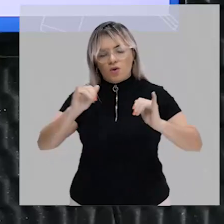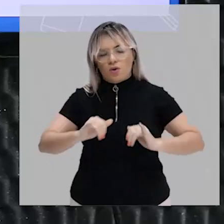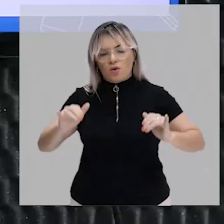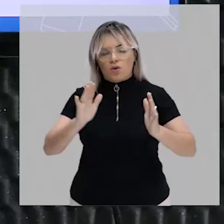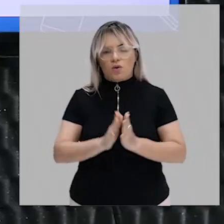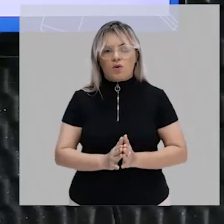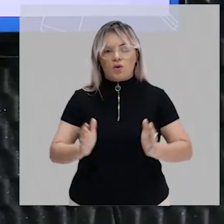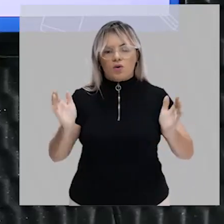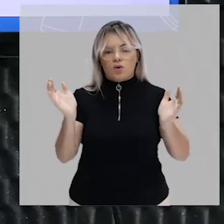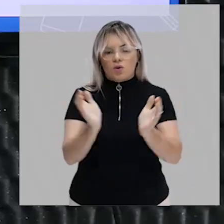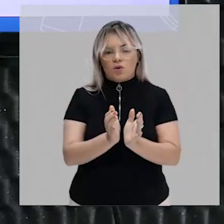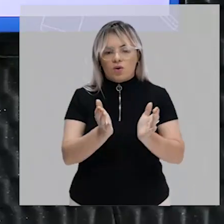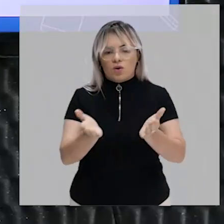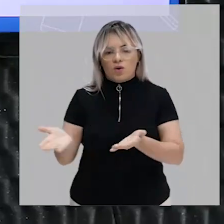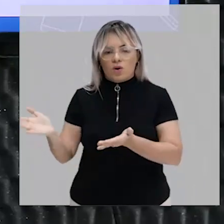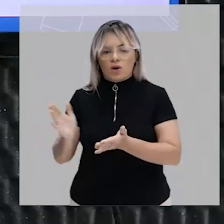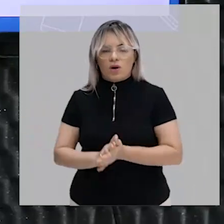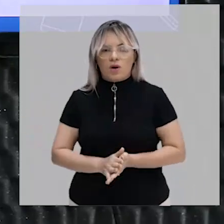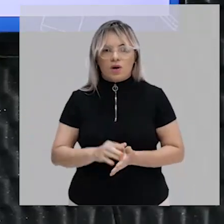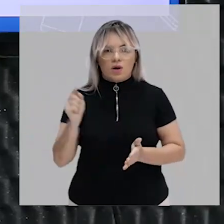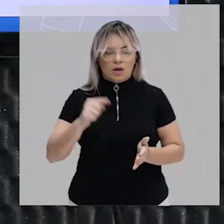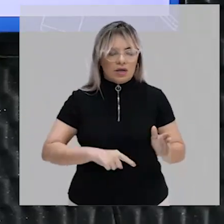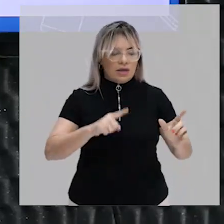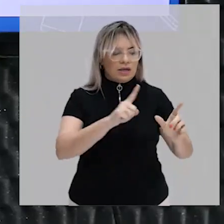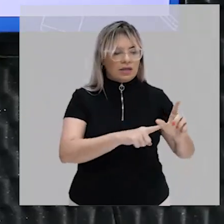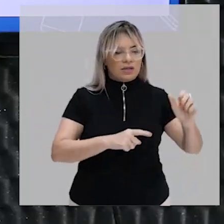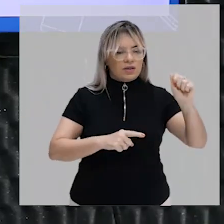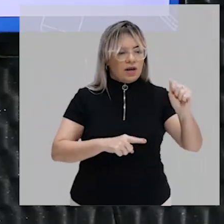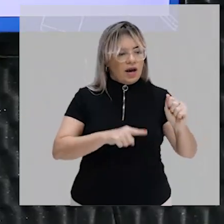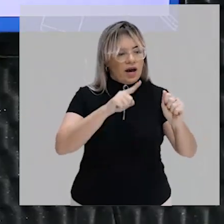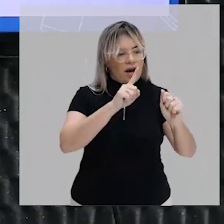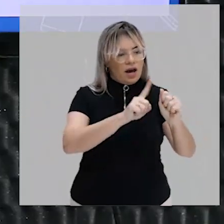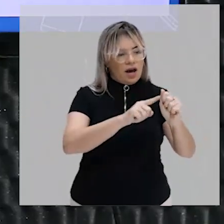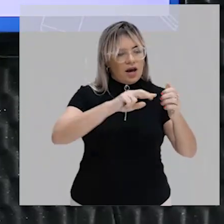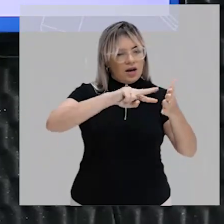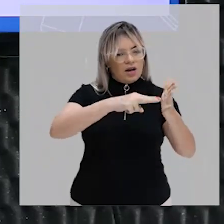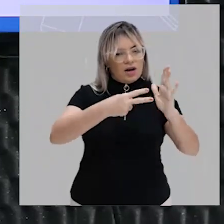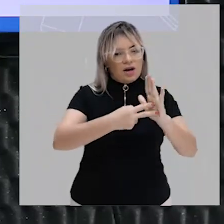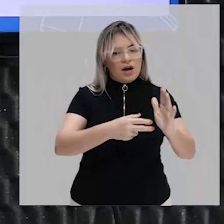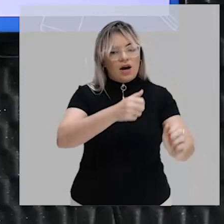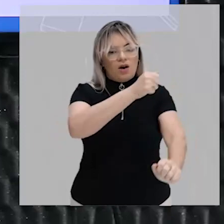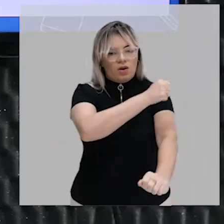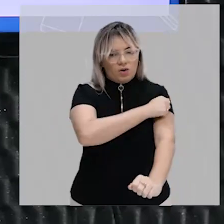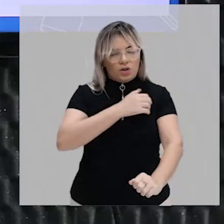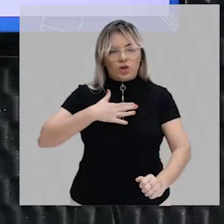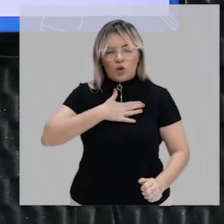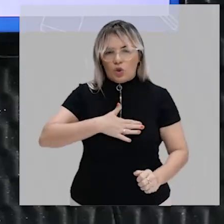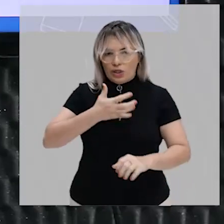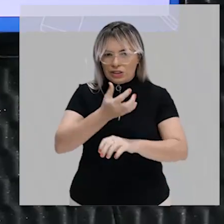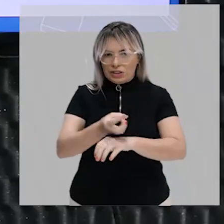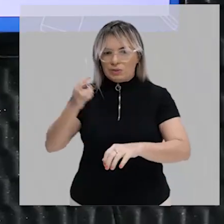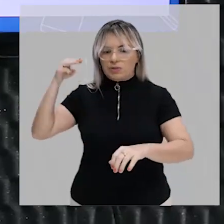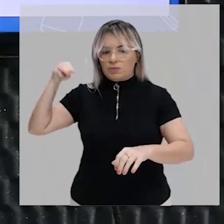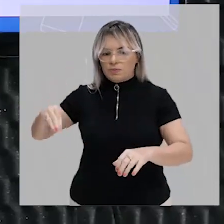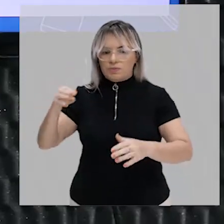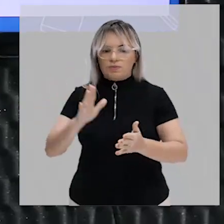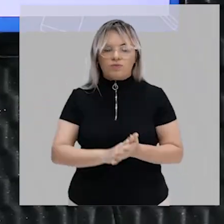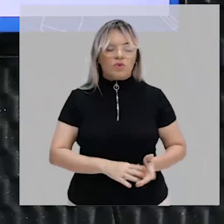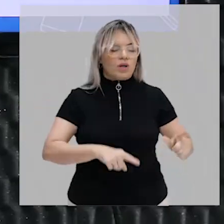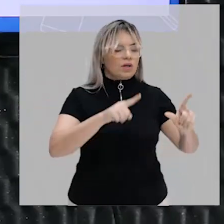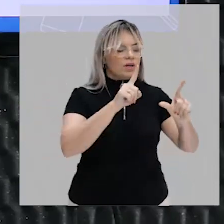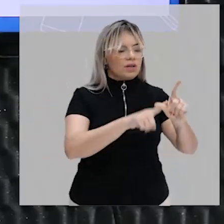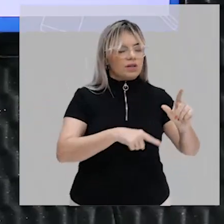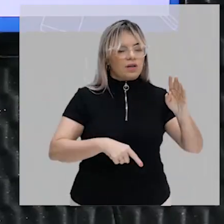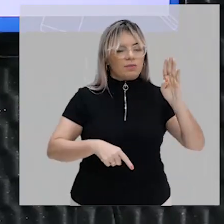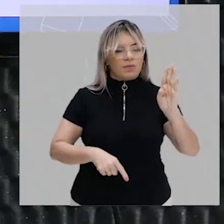No nosso caso aqui, vamos chamar de A os alunos que gostam de matemática. Vamos chamar também de B